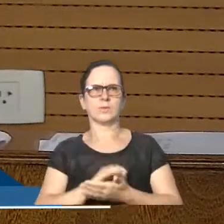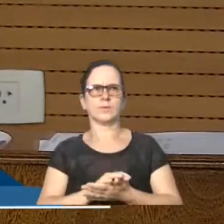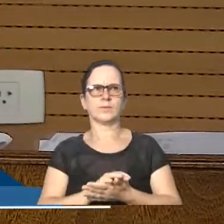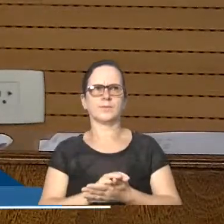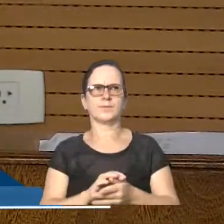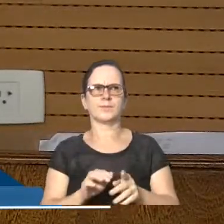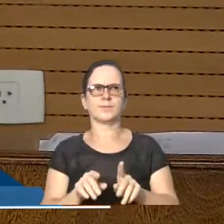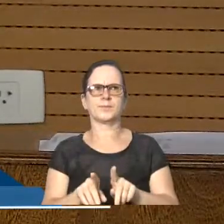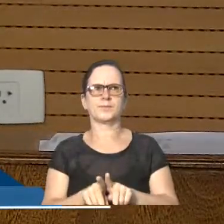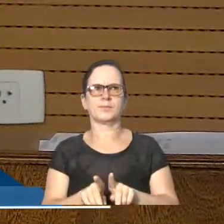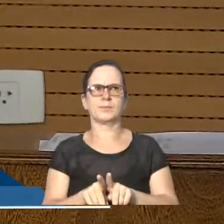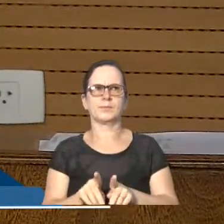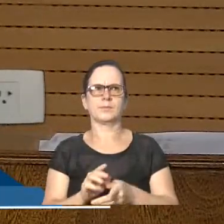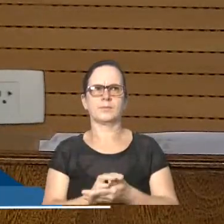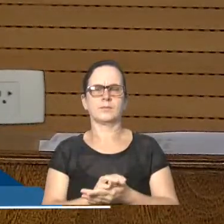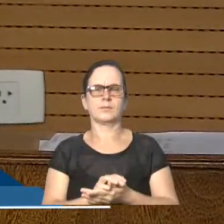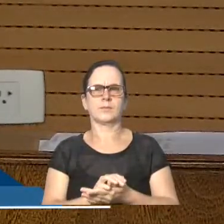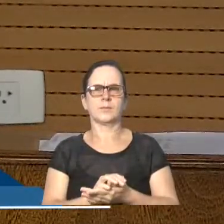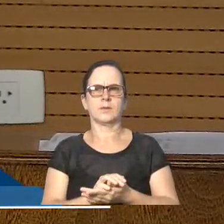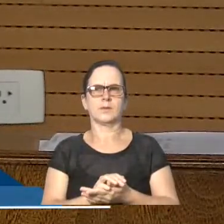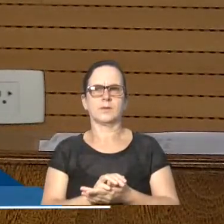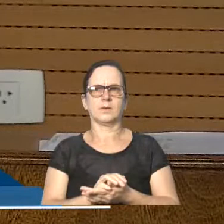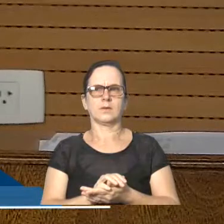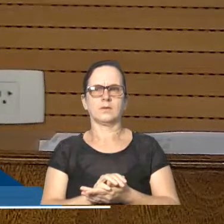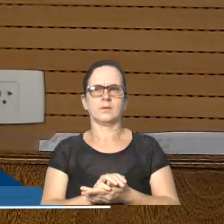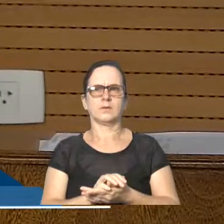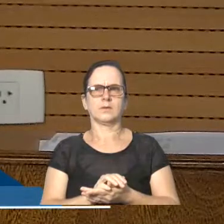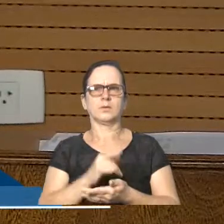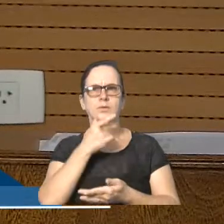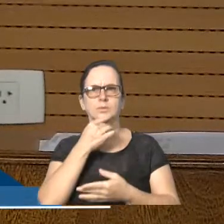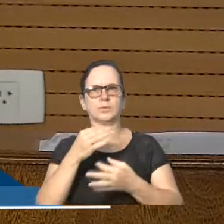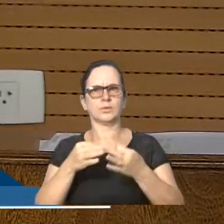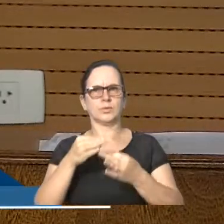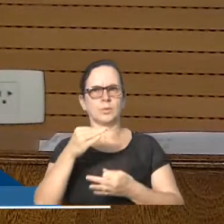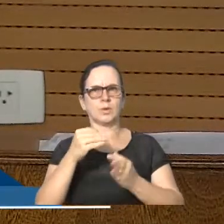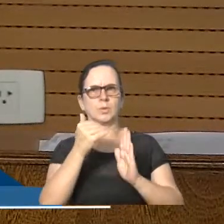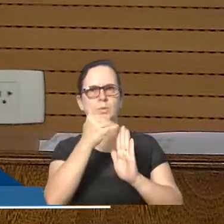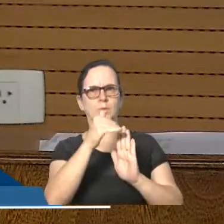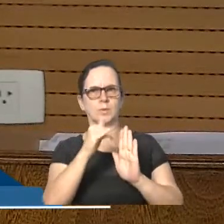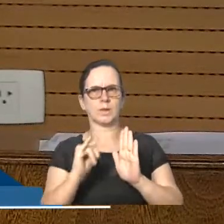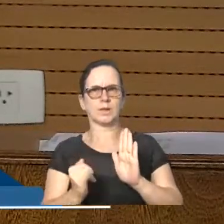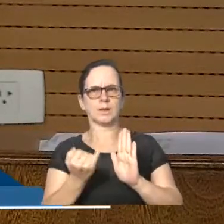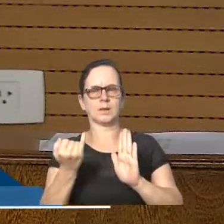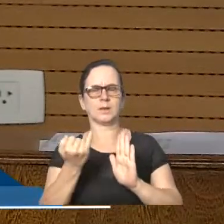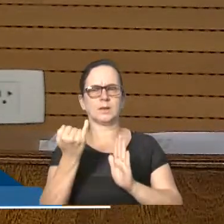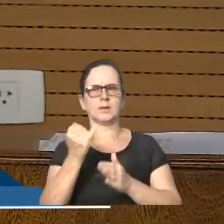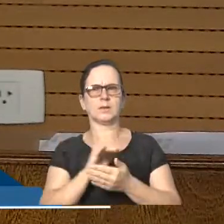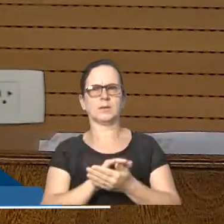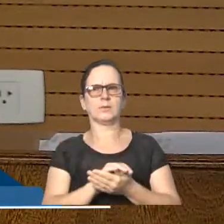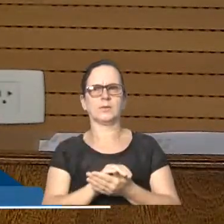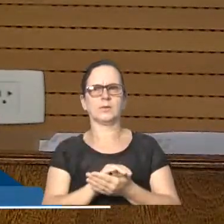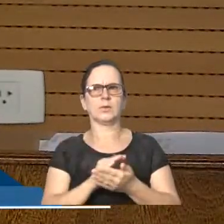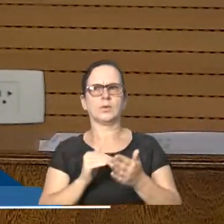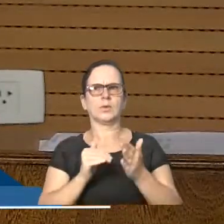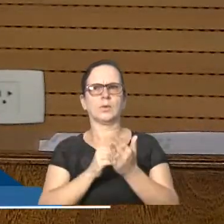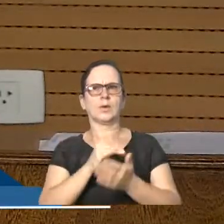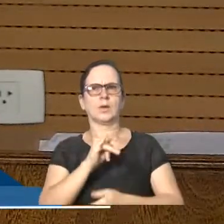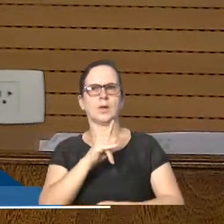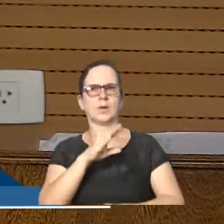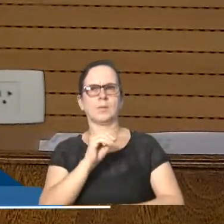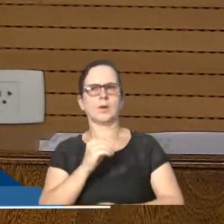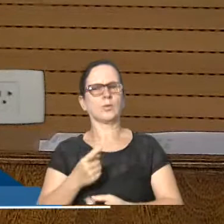fim, os autos vêm instruídos com a declaração e estimativa do impacto